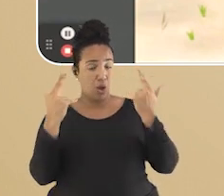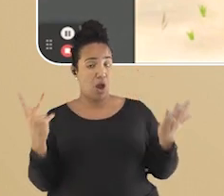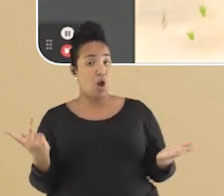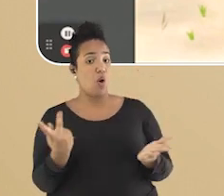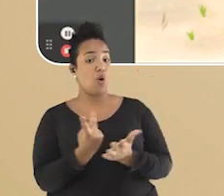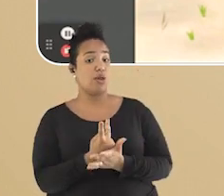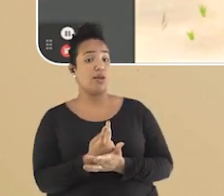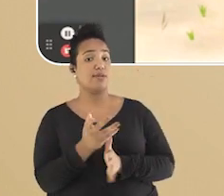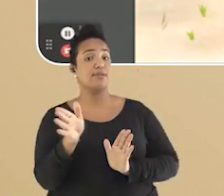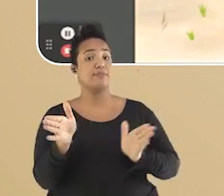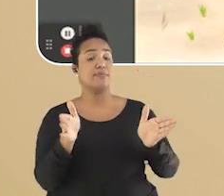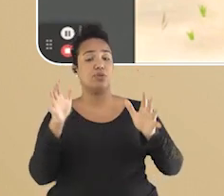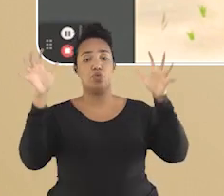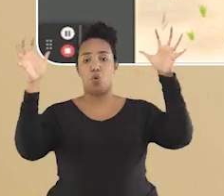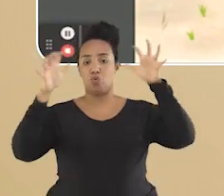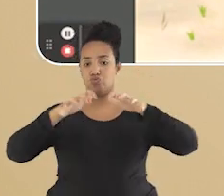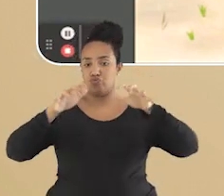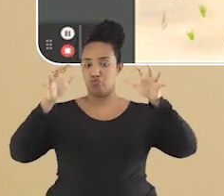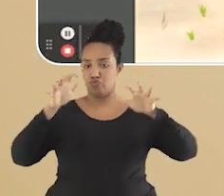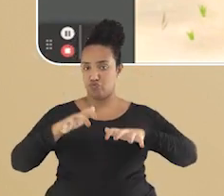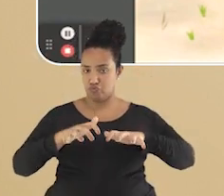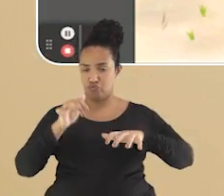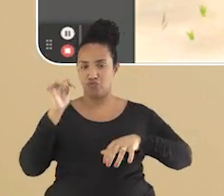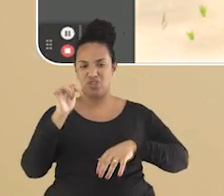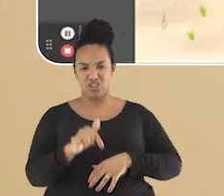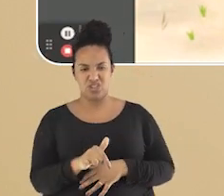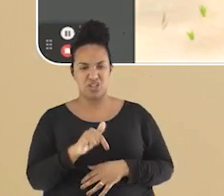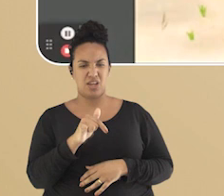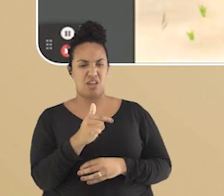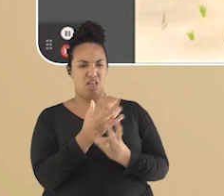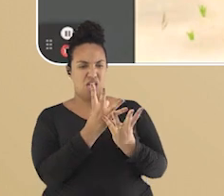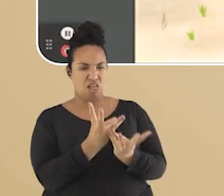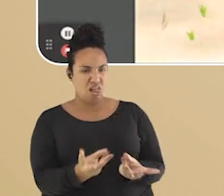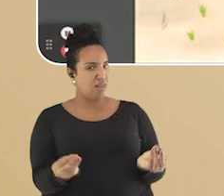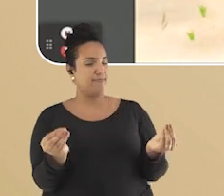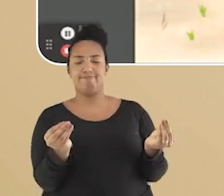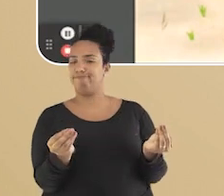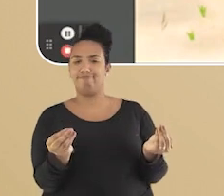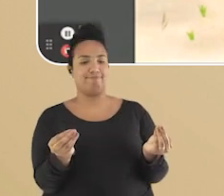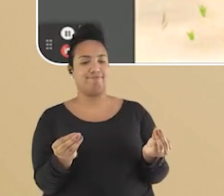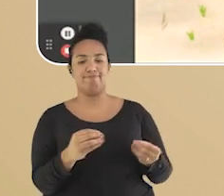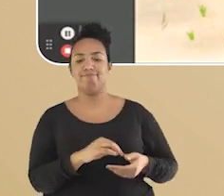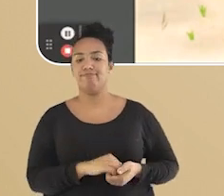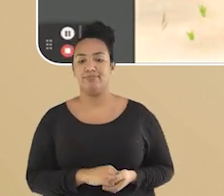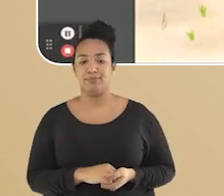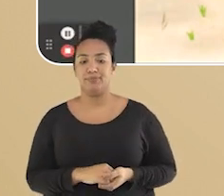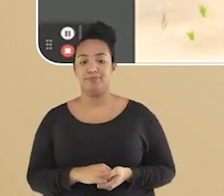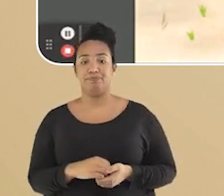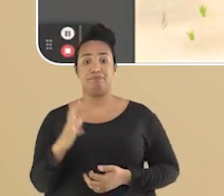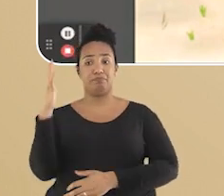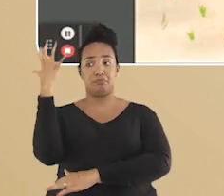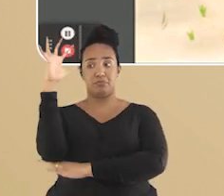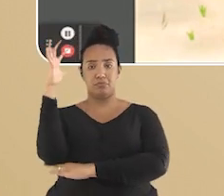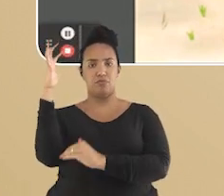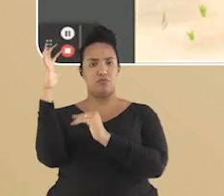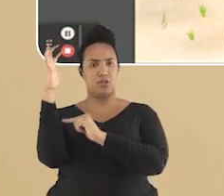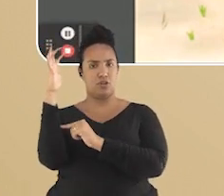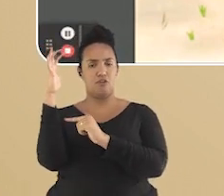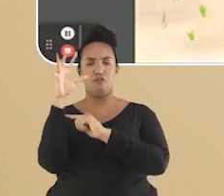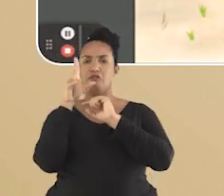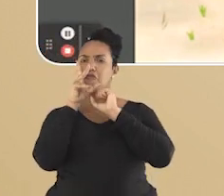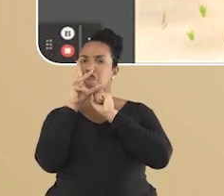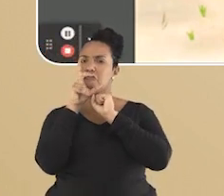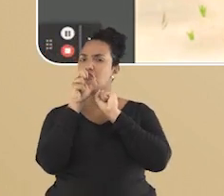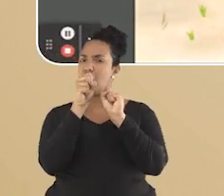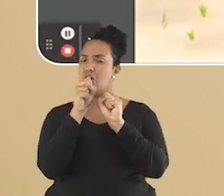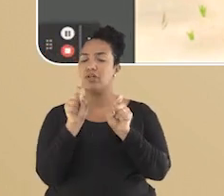chuva e geralmente não deixa um estrago tão grande. As árvores têm troncos resistentes